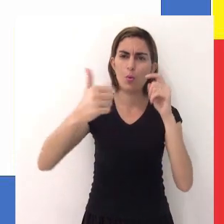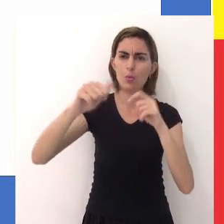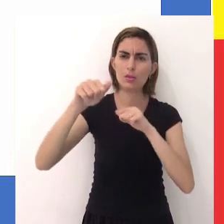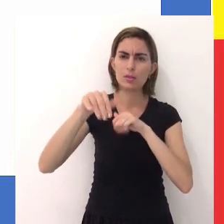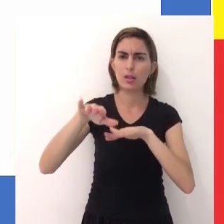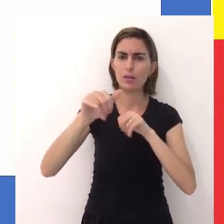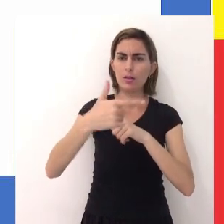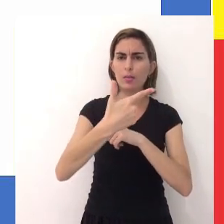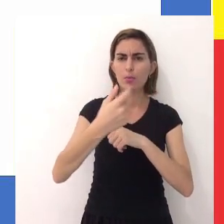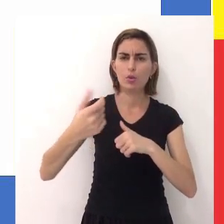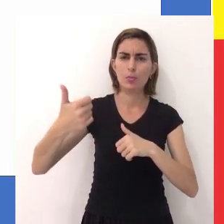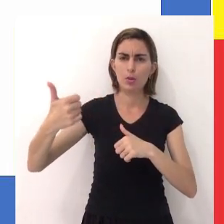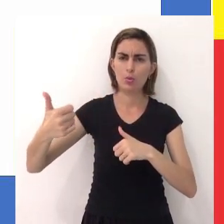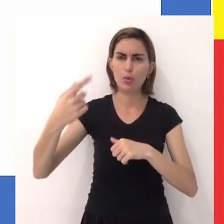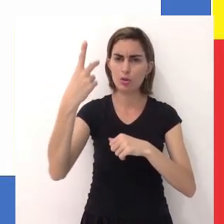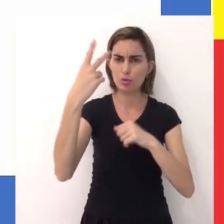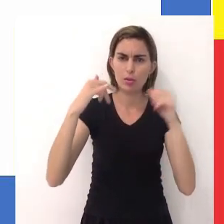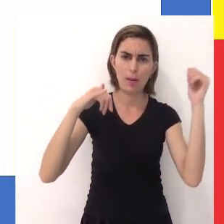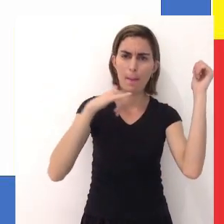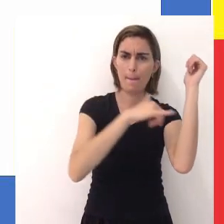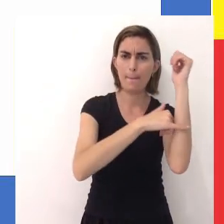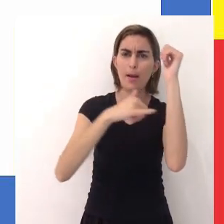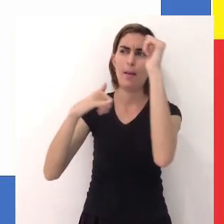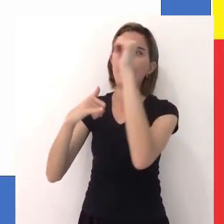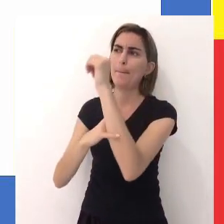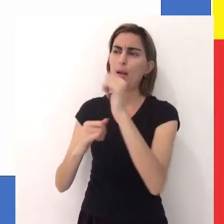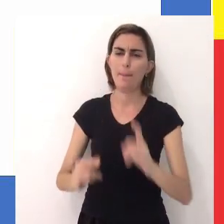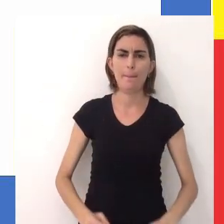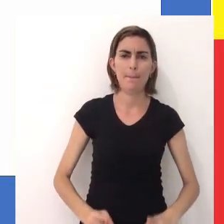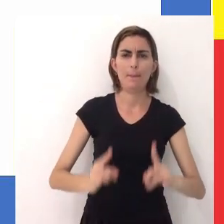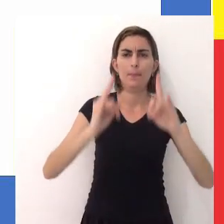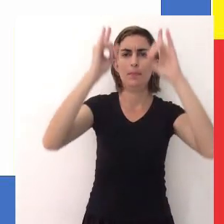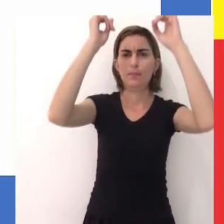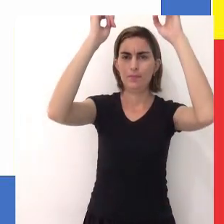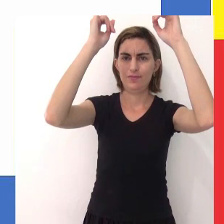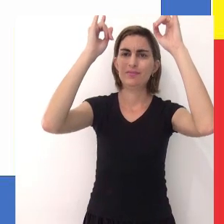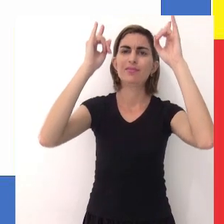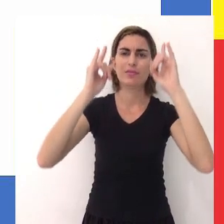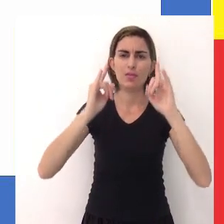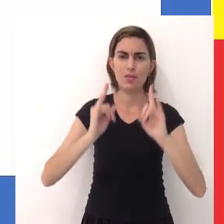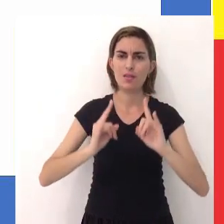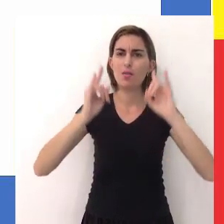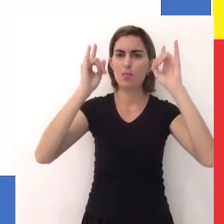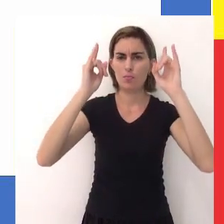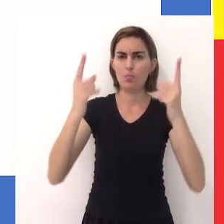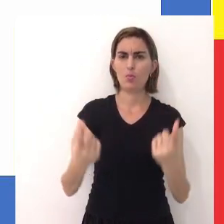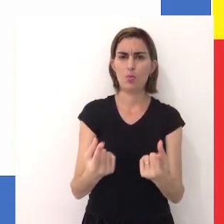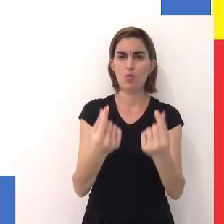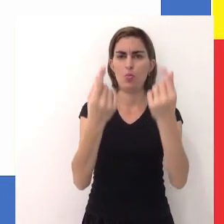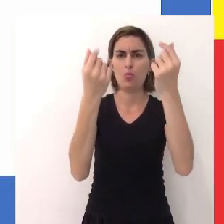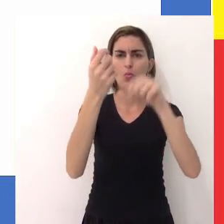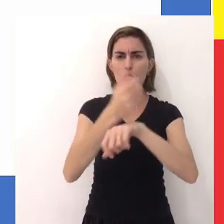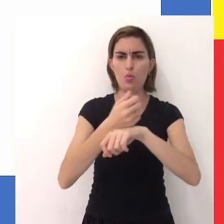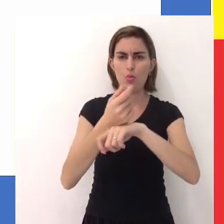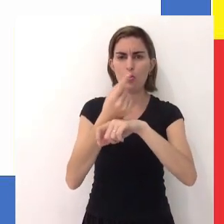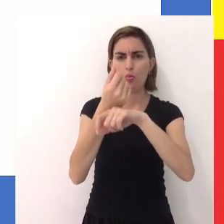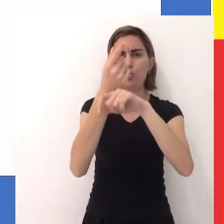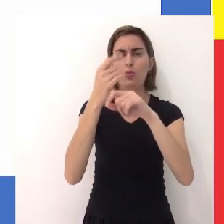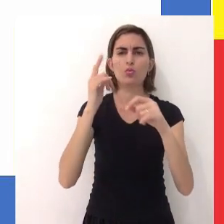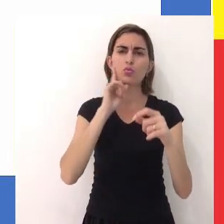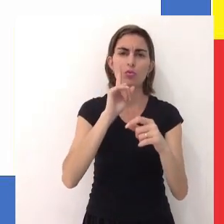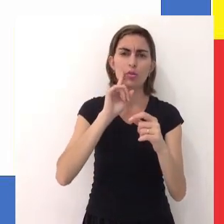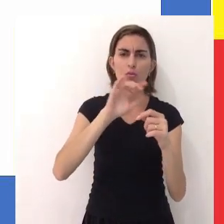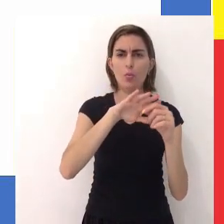de 2001, onde duas torres americanas mais altas que simbolizavam o poder capitalista dos Estados Unidos